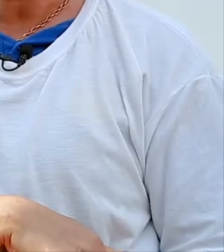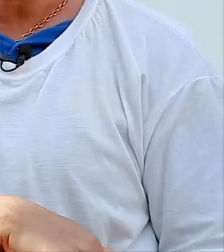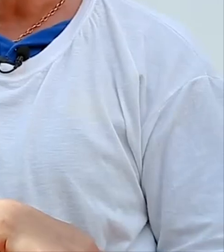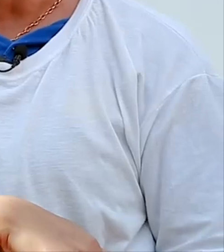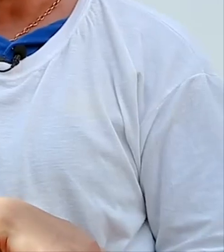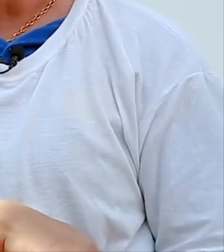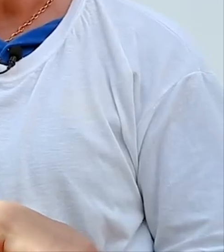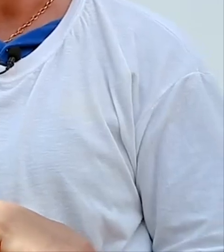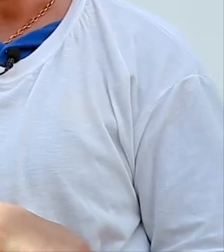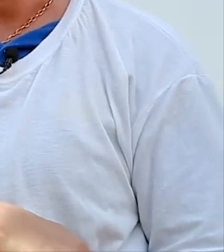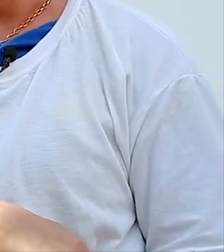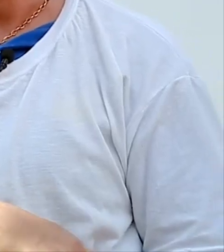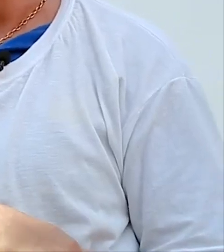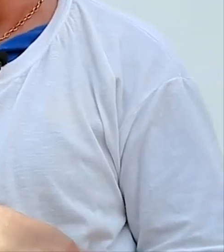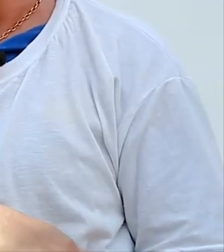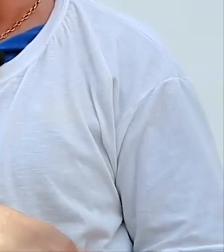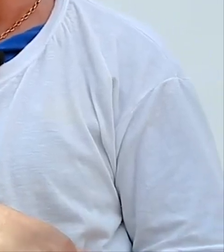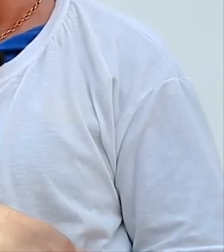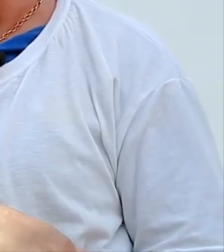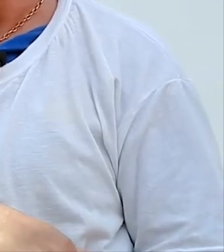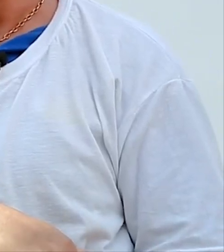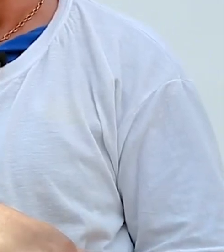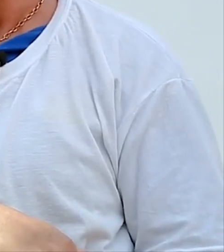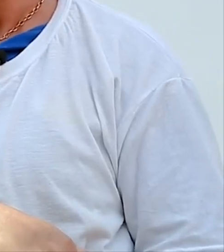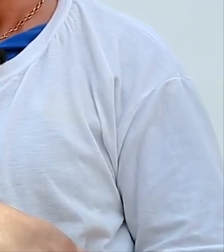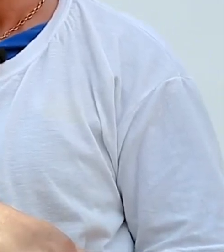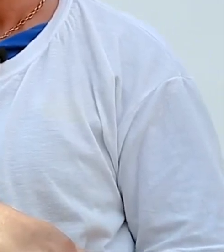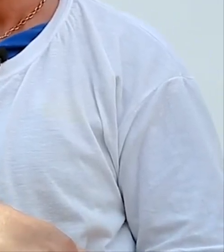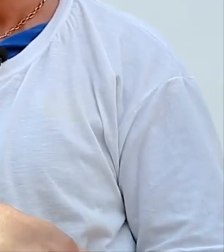de custo e 30 na venda. Aí,